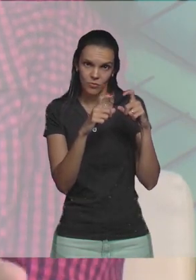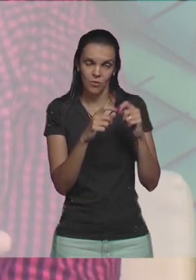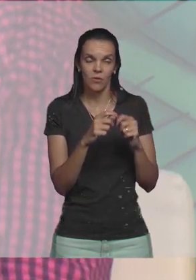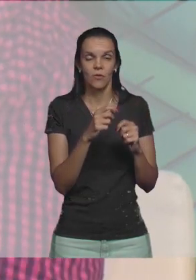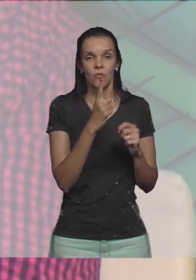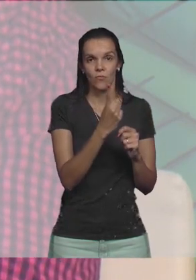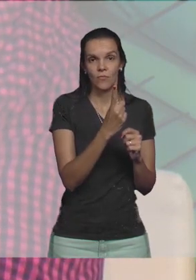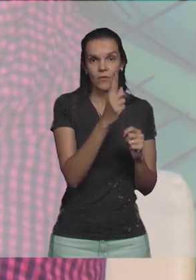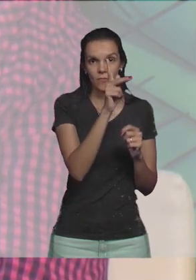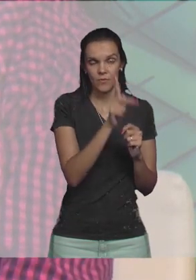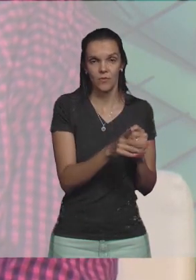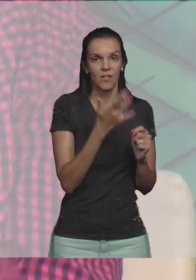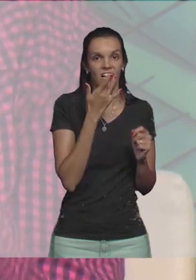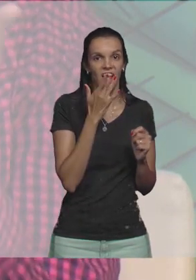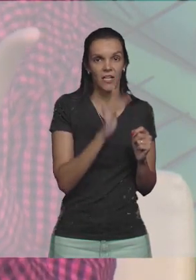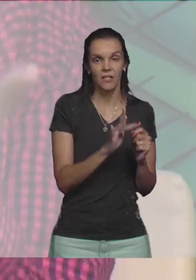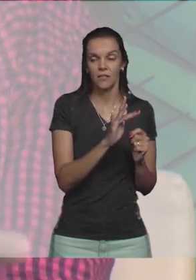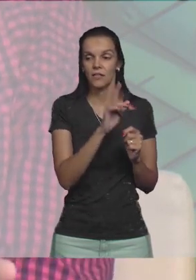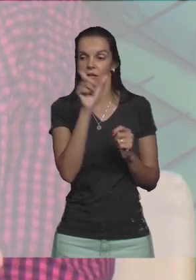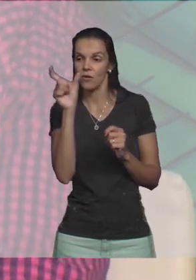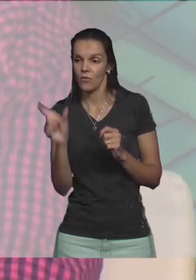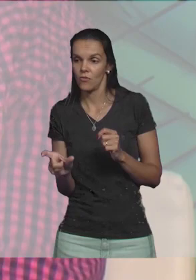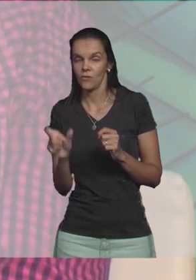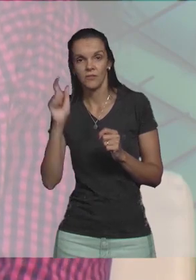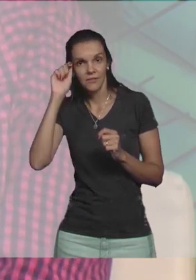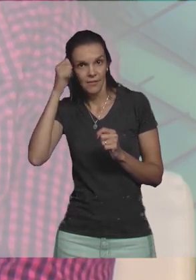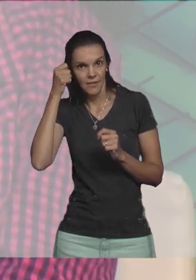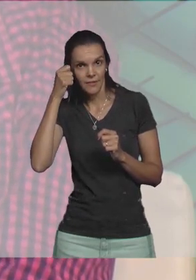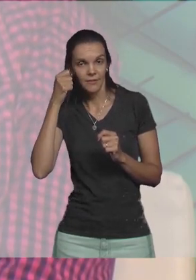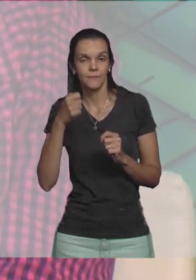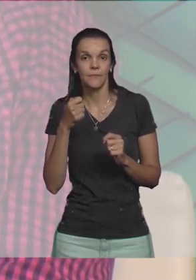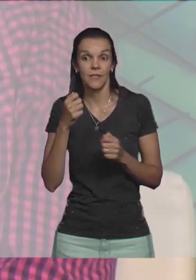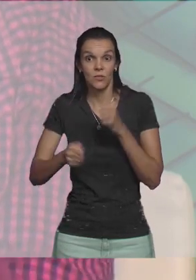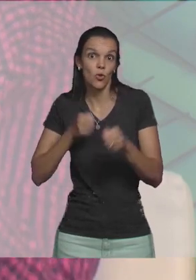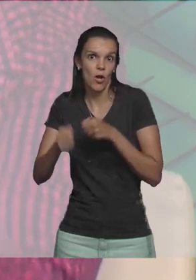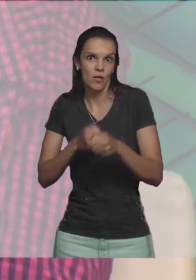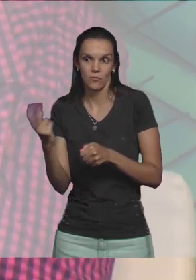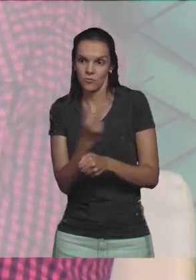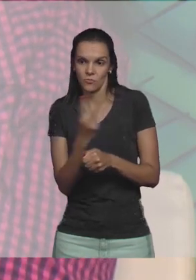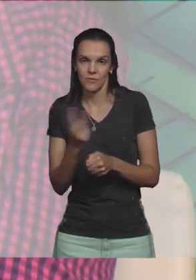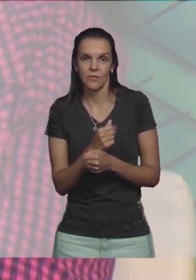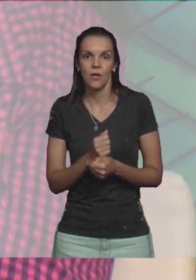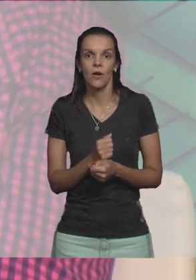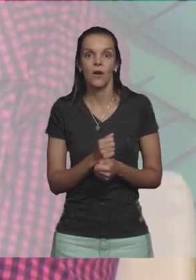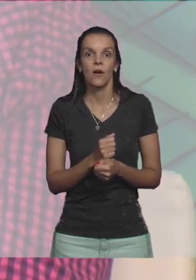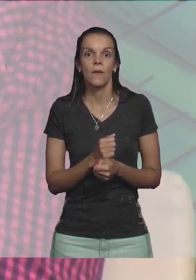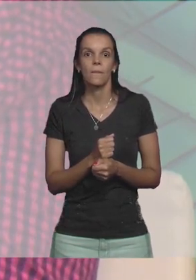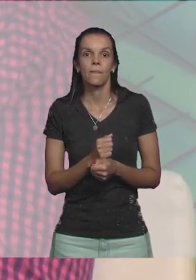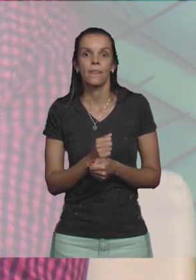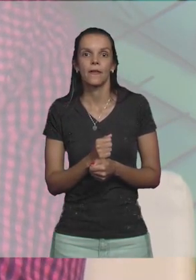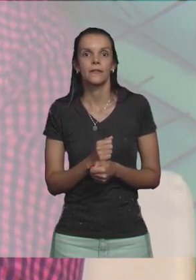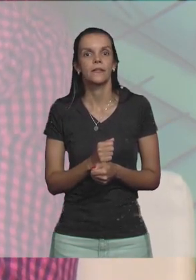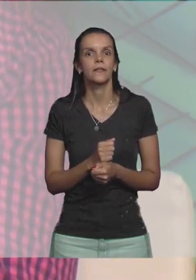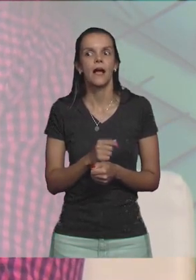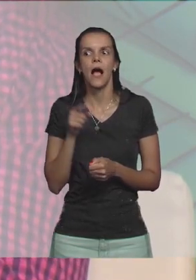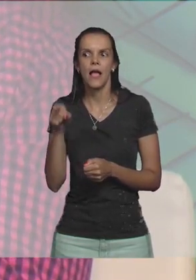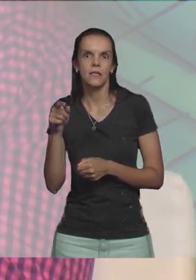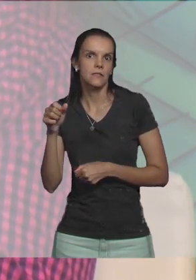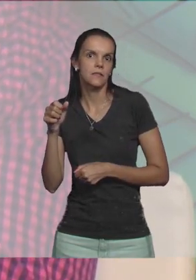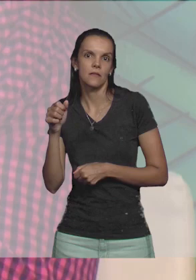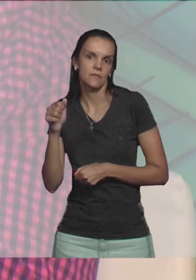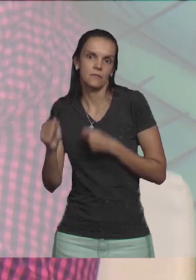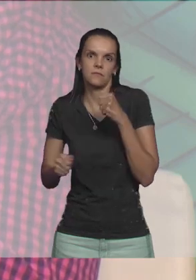uma pessoa branca e uma pessoa negra. Aí tem uma pessoa branca correndo, uma pessoa negra correndo, né? A pessoa branca tá fazendo exercício, a pessoa negra tá correndo de alguma